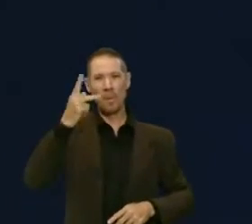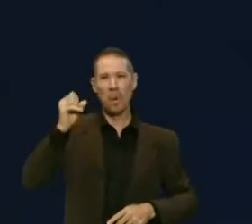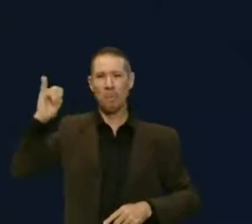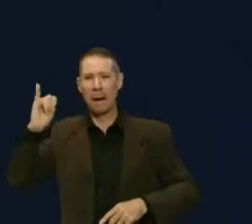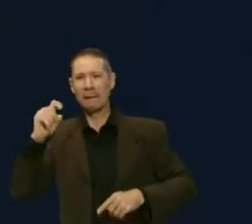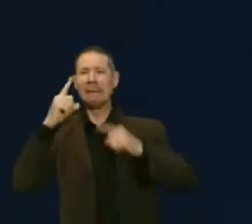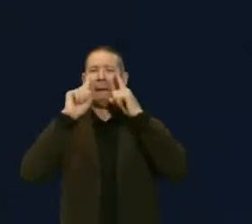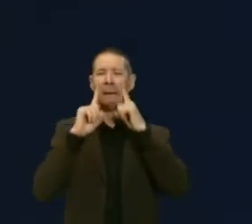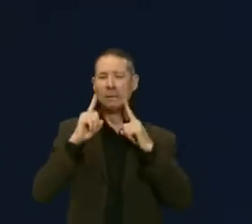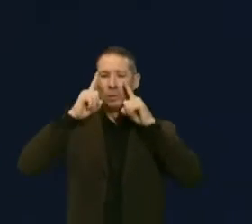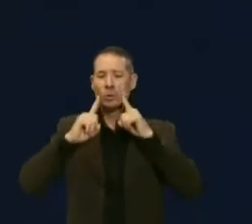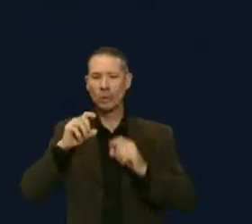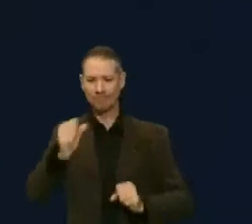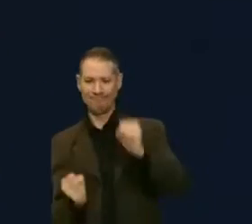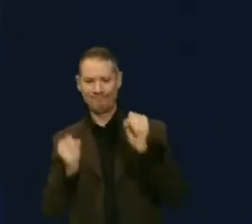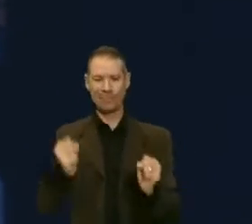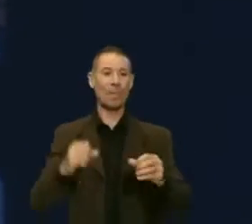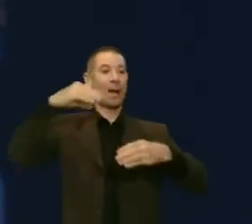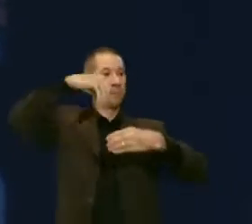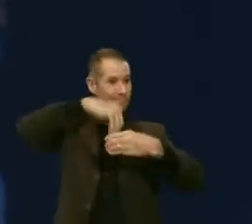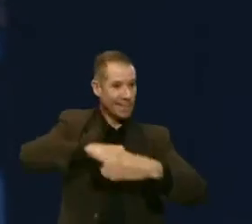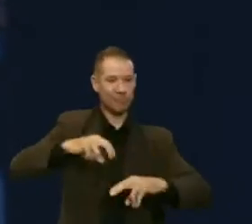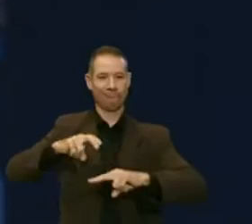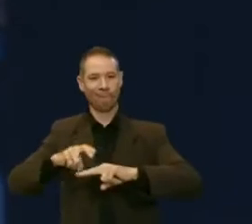no carro.